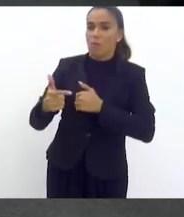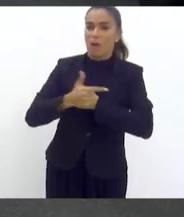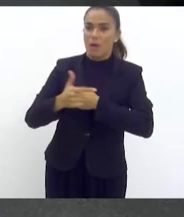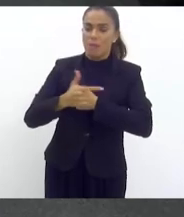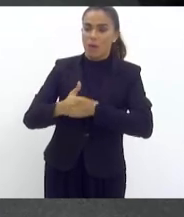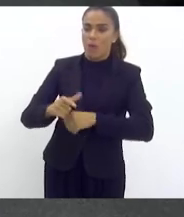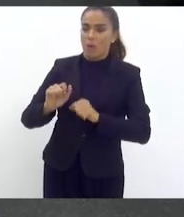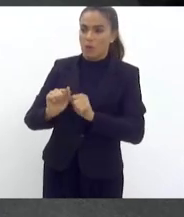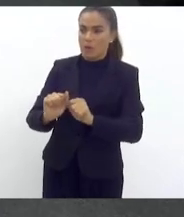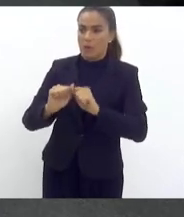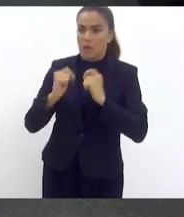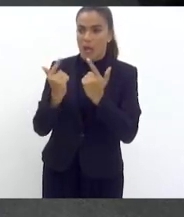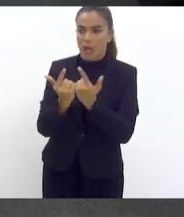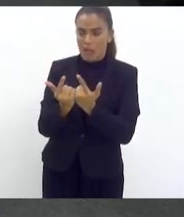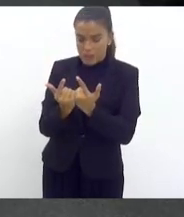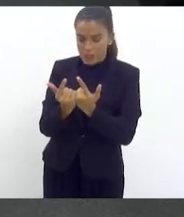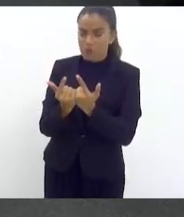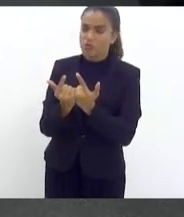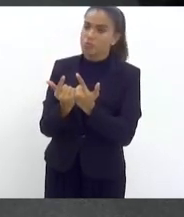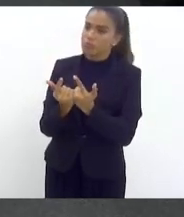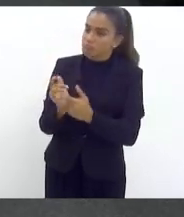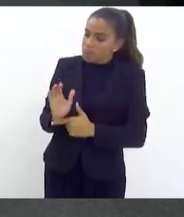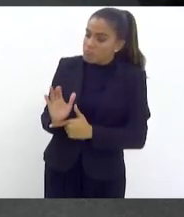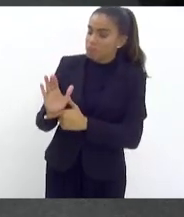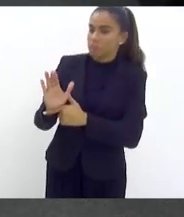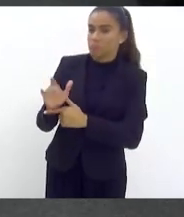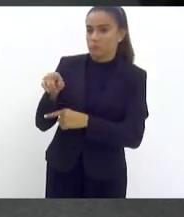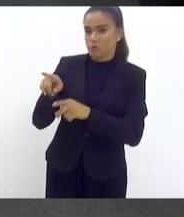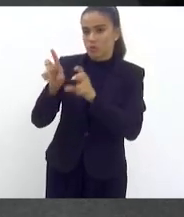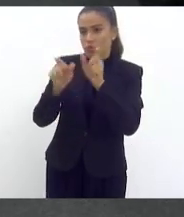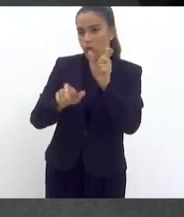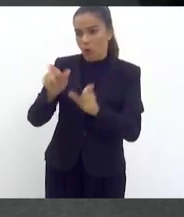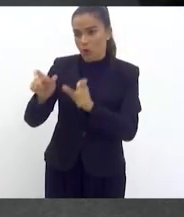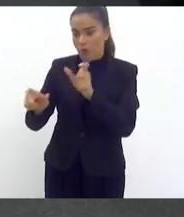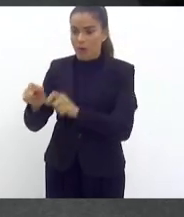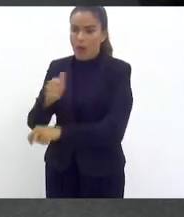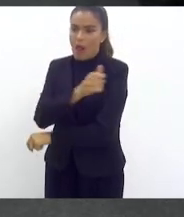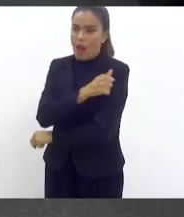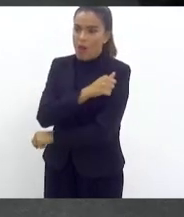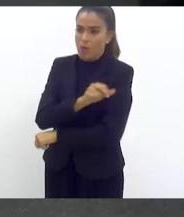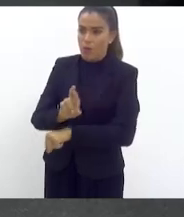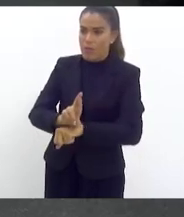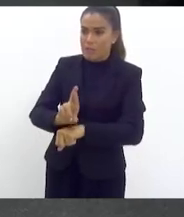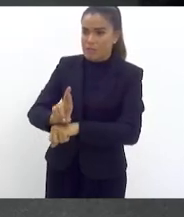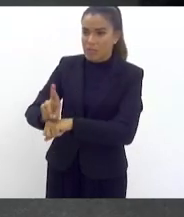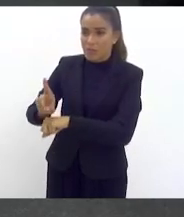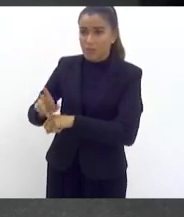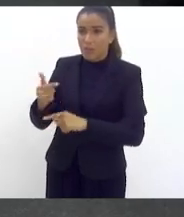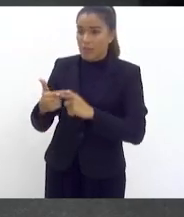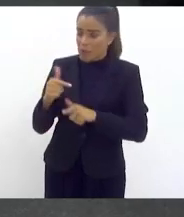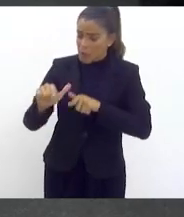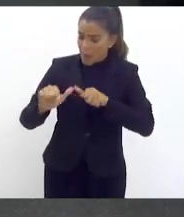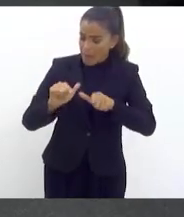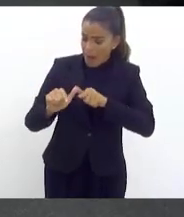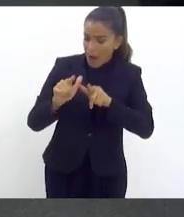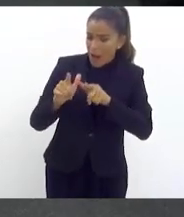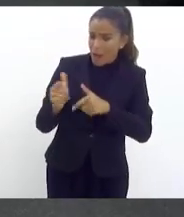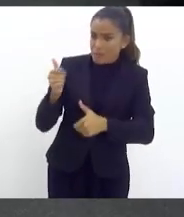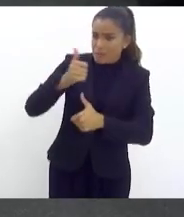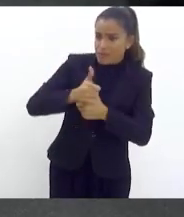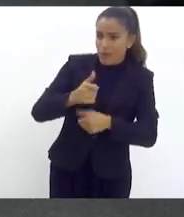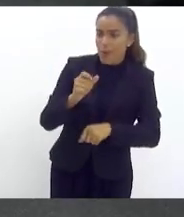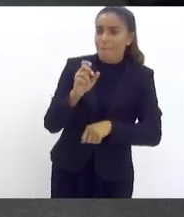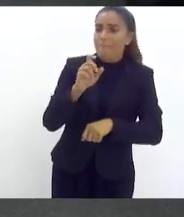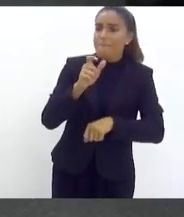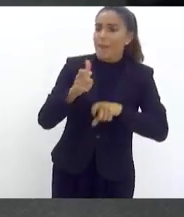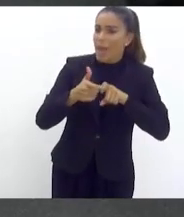ter um olhar experimentado com relação aos nossos residentes, porque hoje fazem trabalho de médico, inclusive, nas